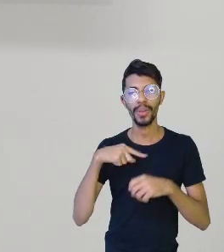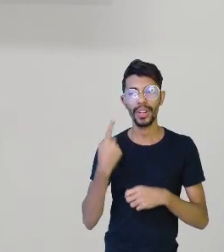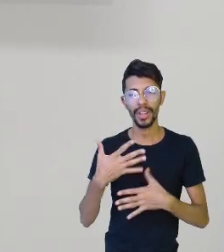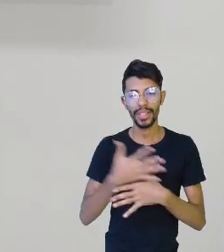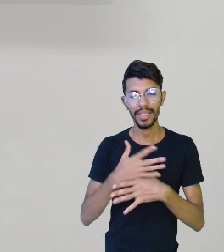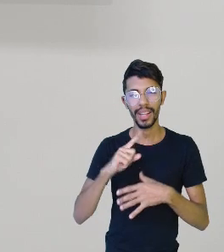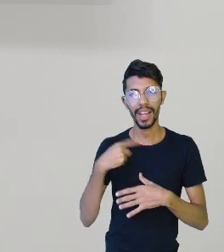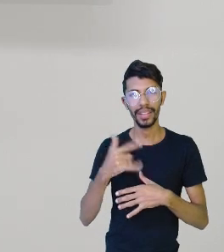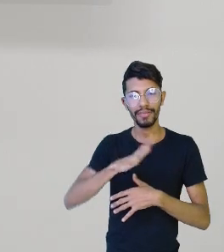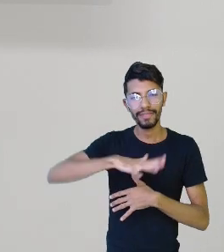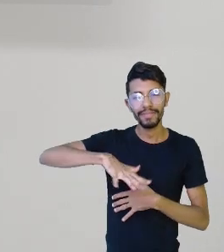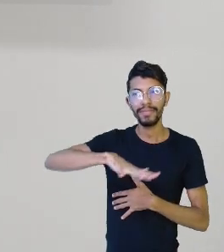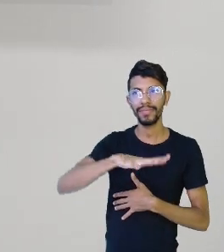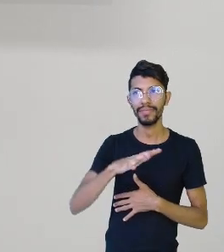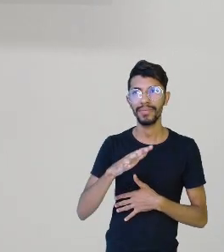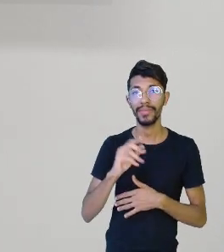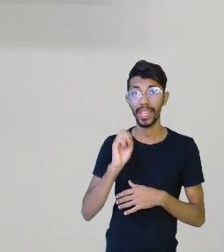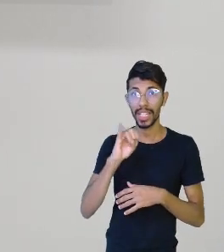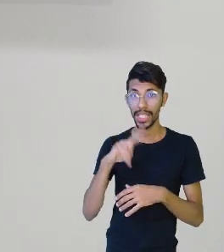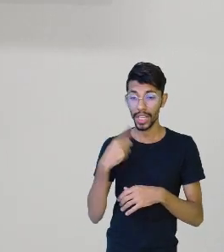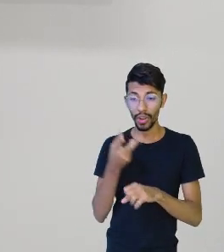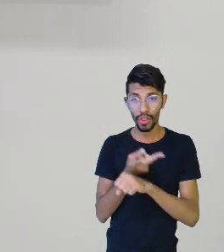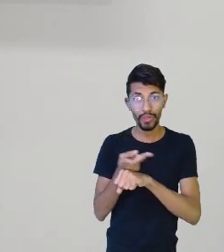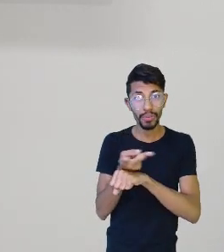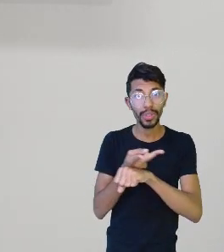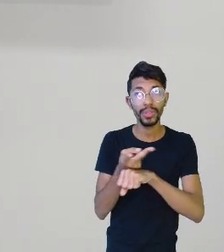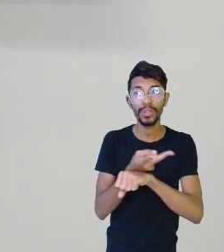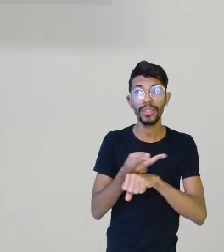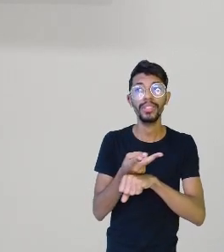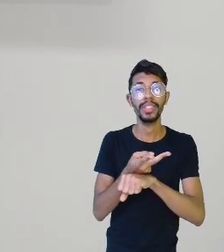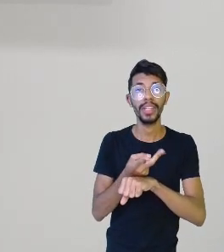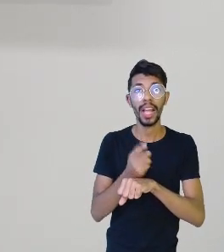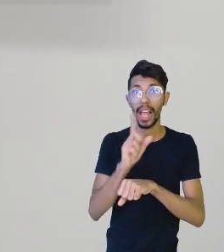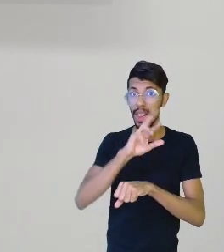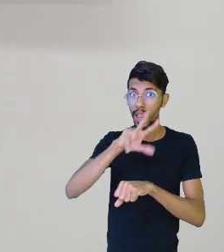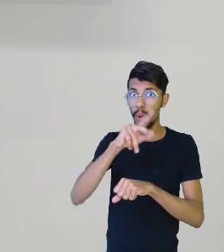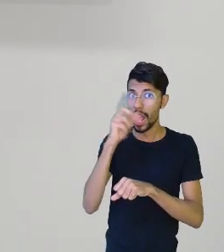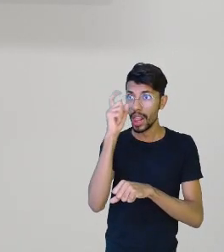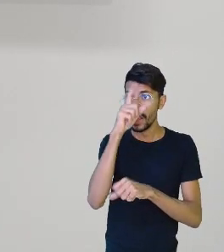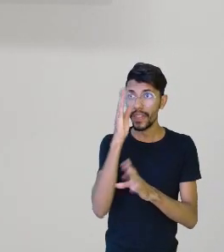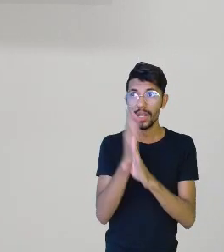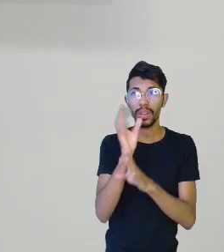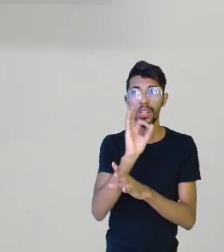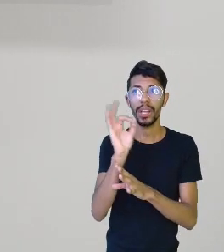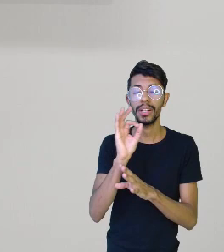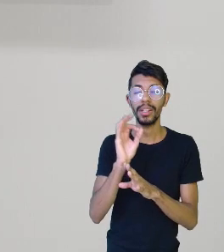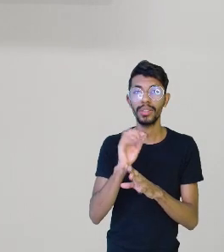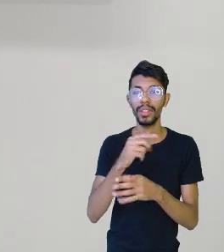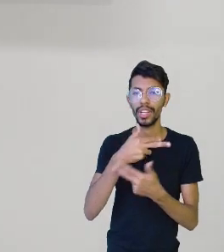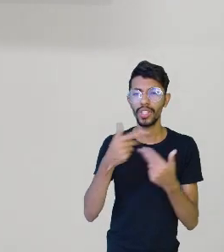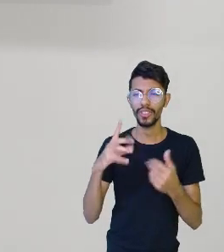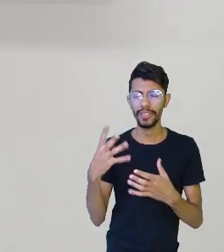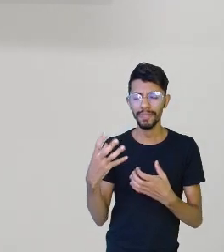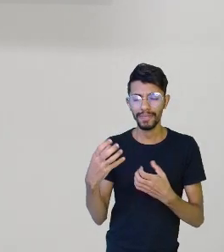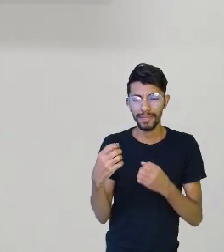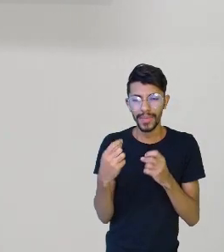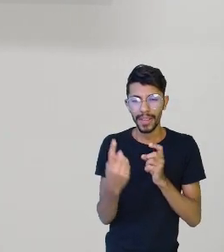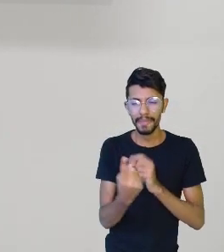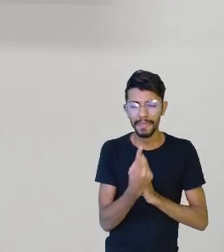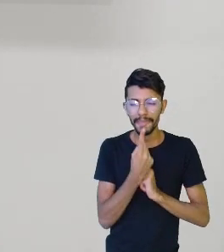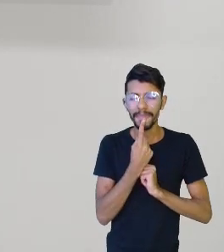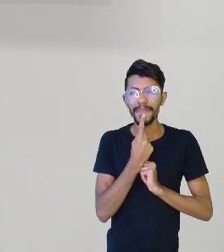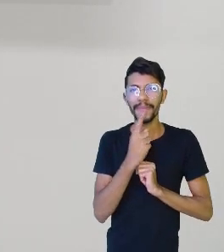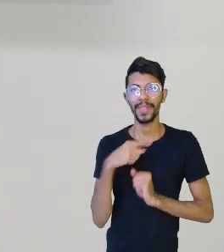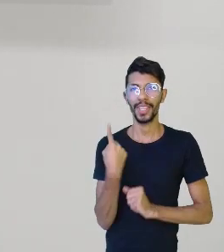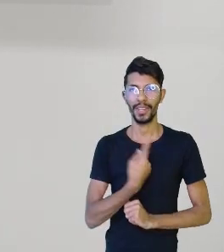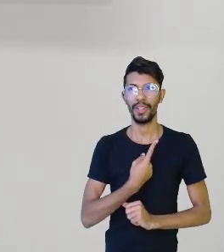for procurar, olha que não é difícil de achar não, as coisas estão bem pertinho da gente. E aí, agora é com vocês.